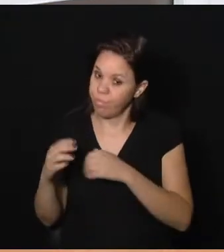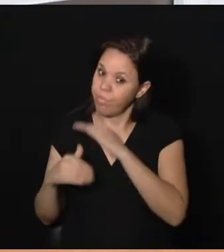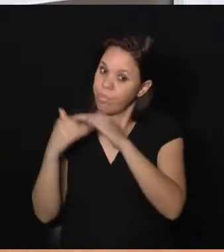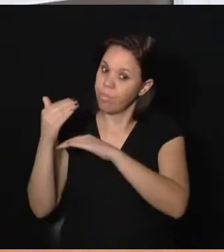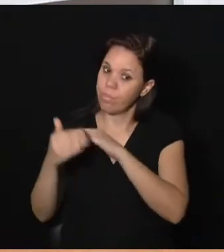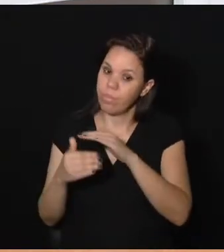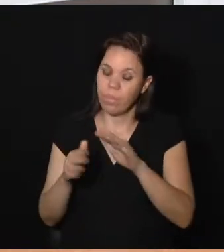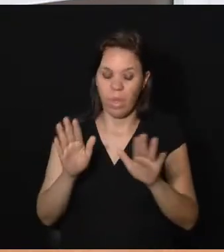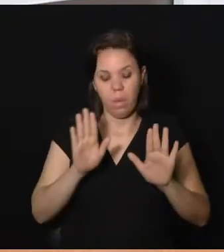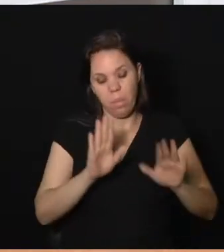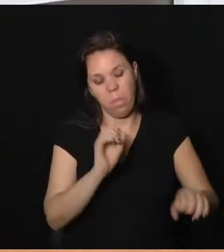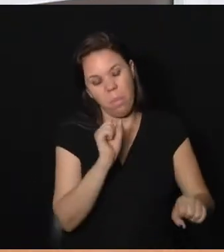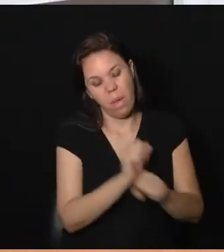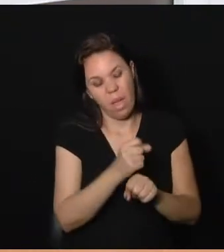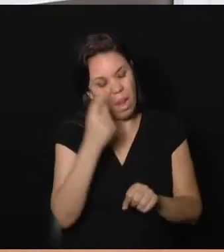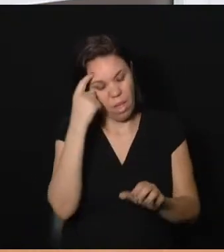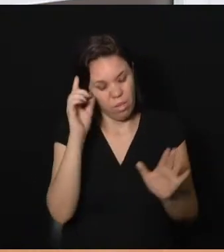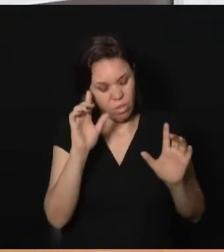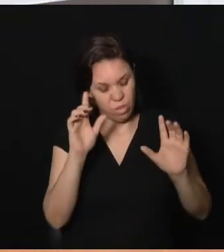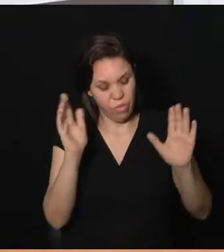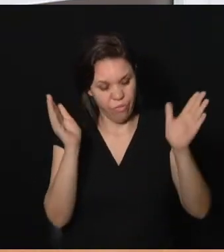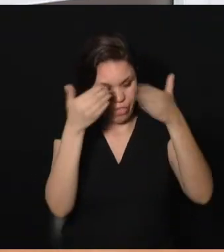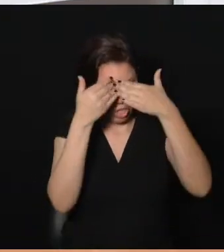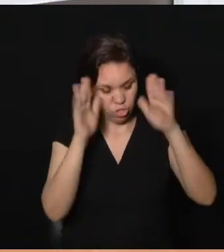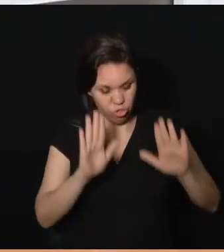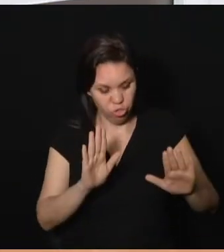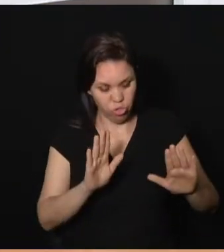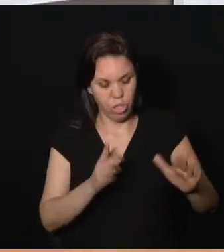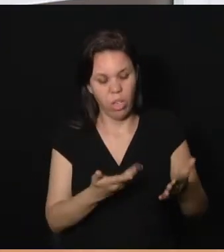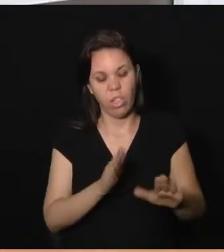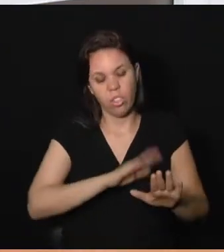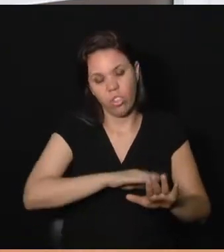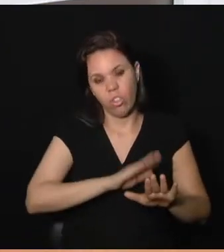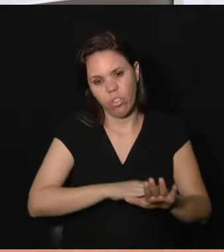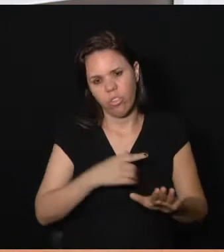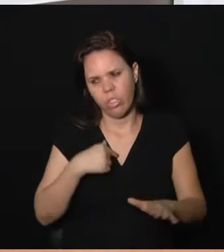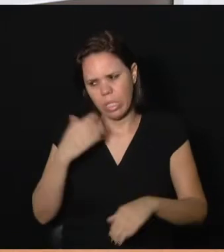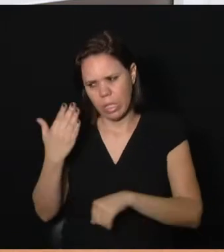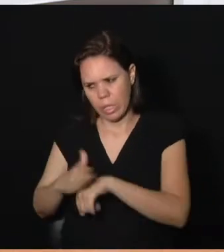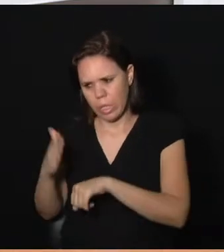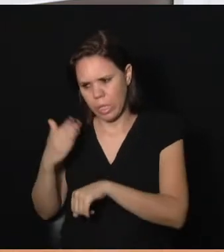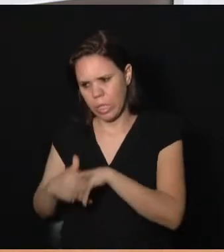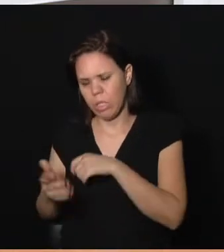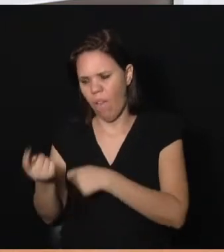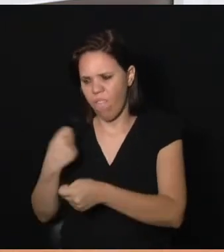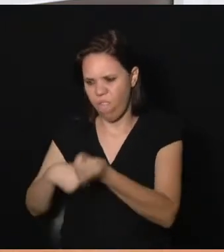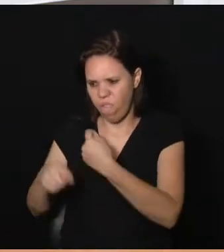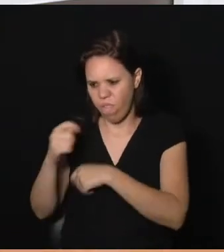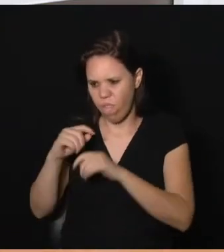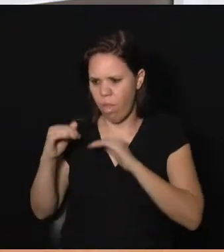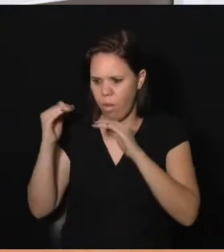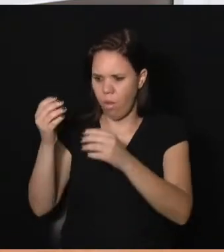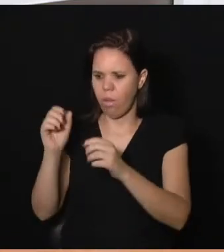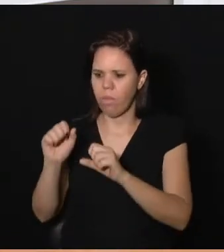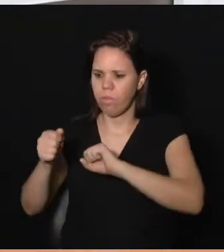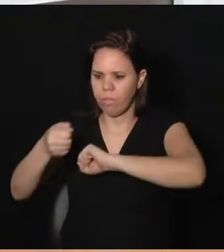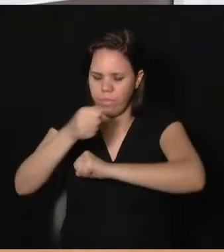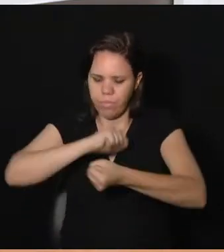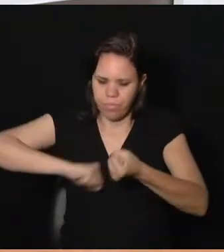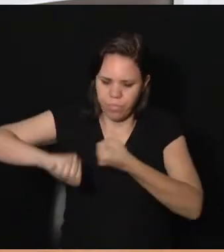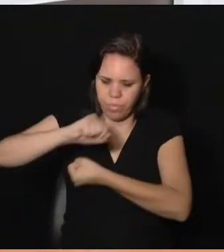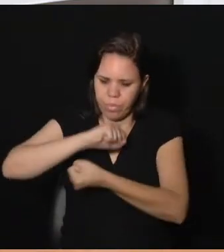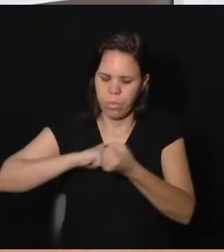das ideologias e praticar comércio e efetivamente desenvolver e trazer sustentabilidade aí para o país,